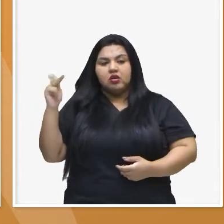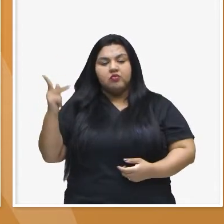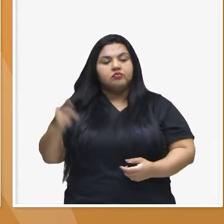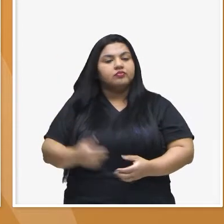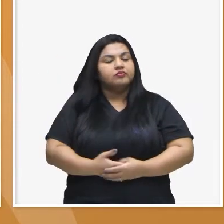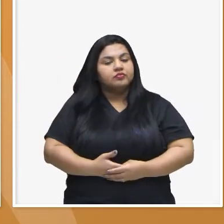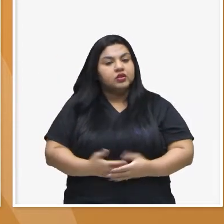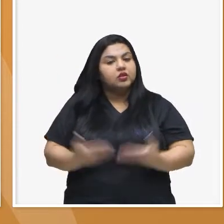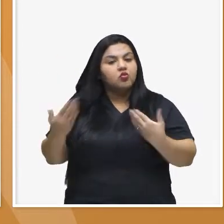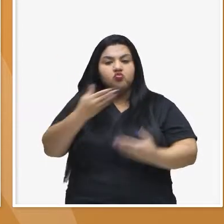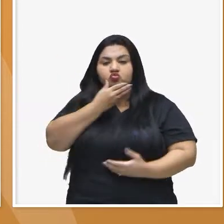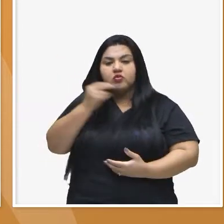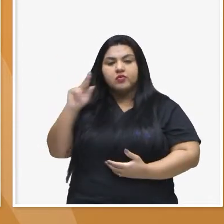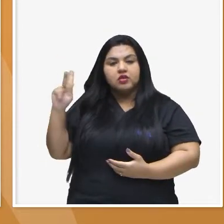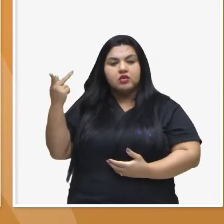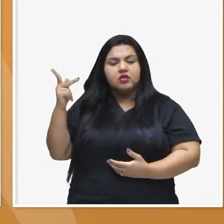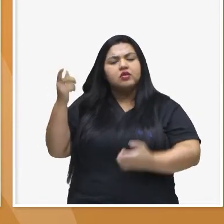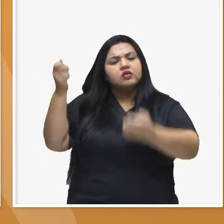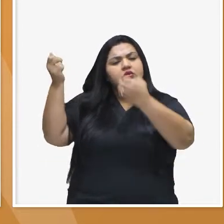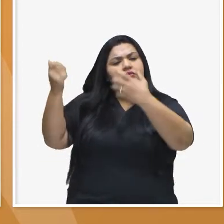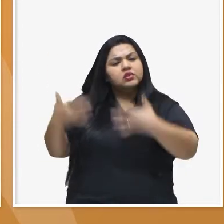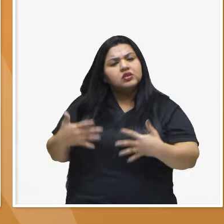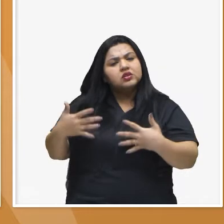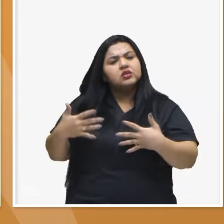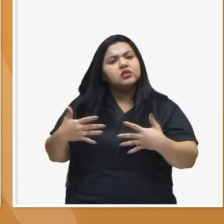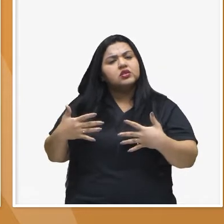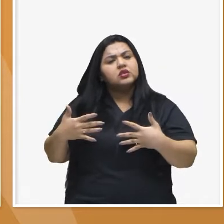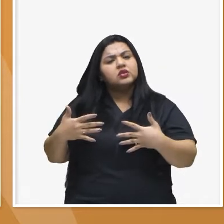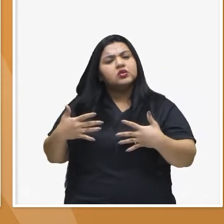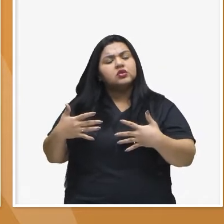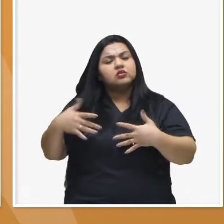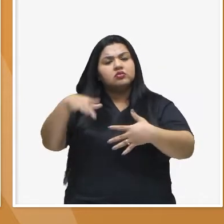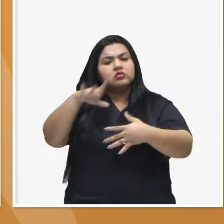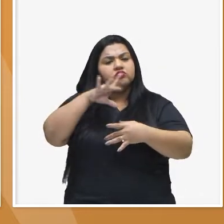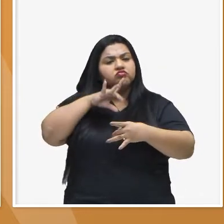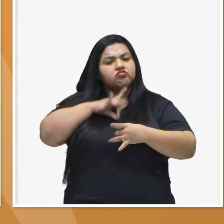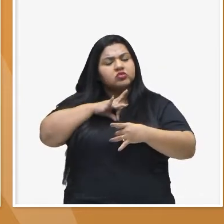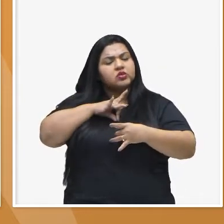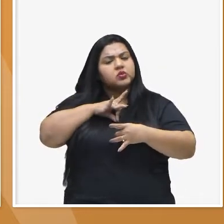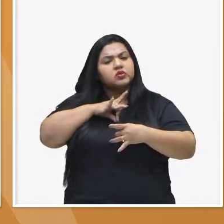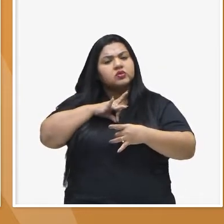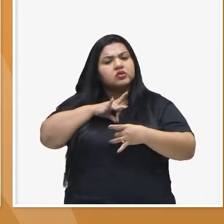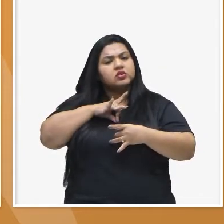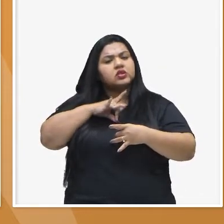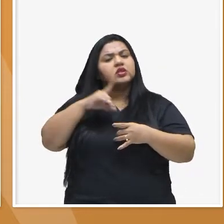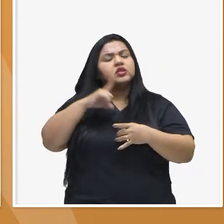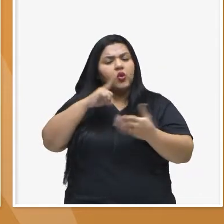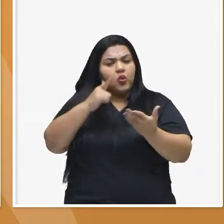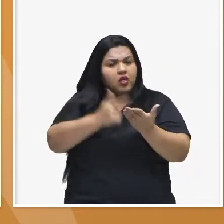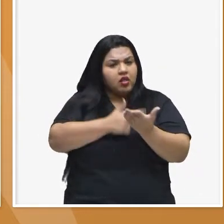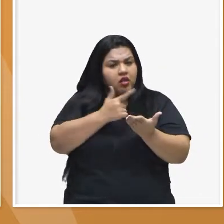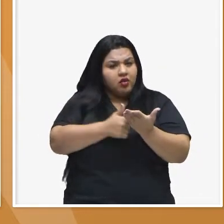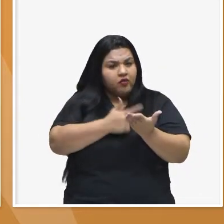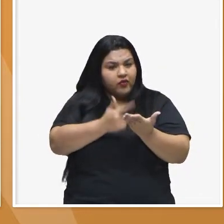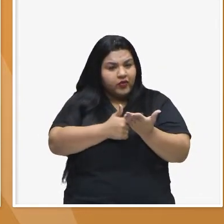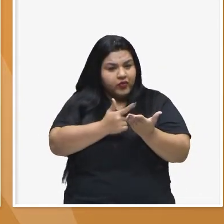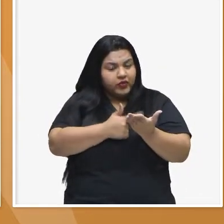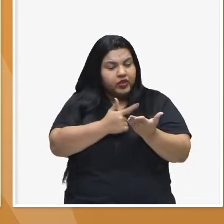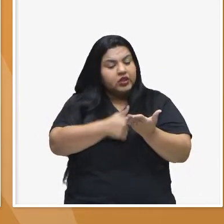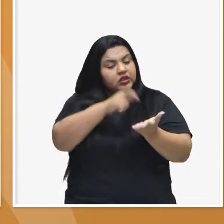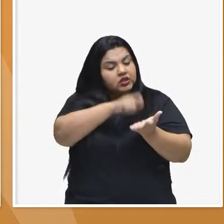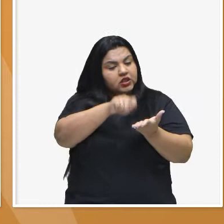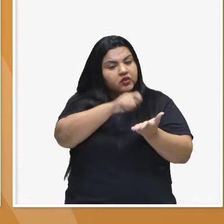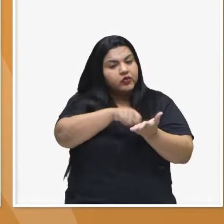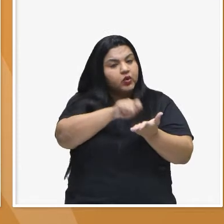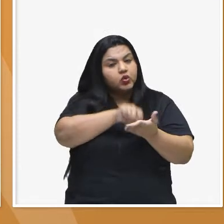Olha, Hegel, ele vai falar muito da questão do espírito, né? Ele tem um livro que ele escreveu